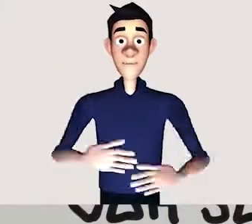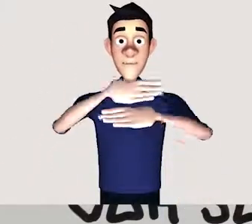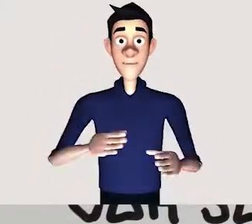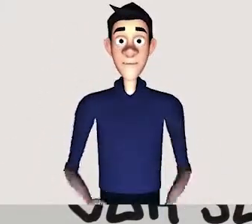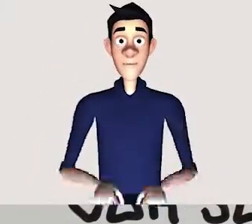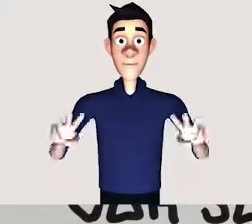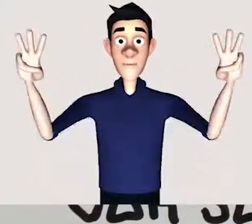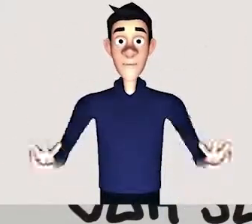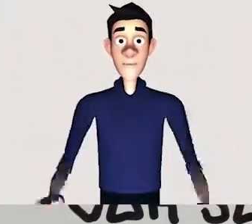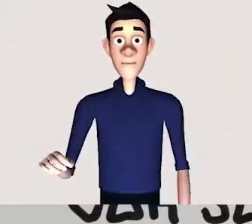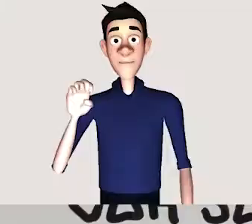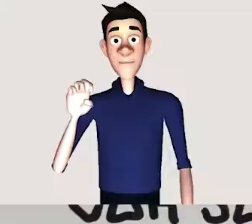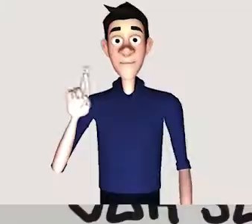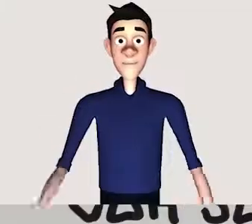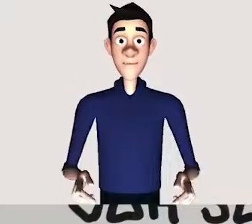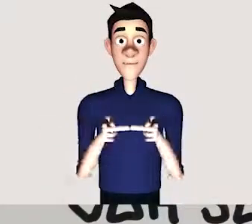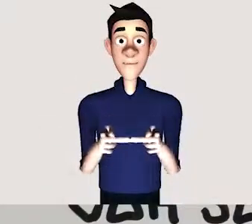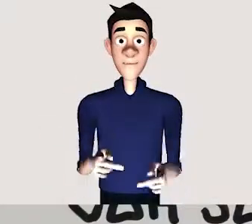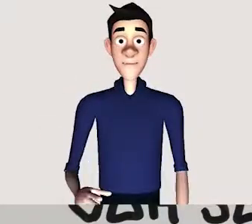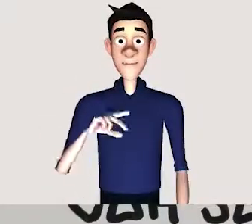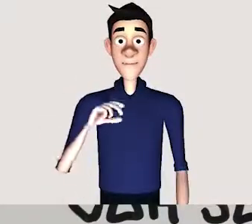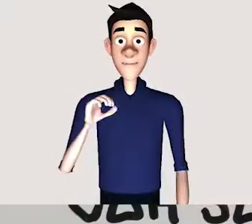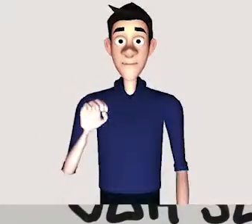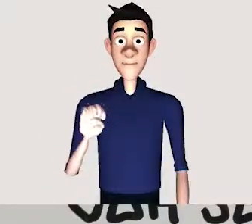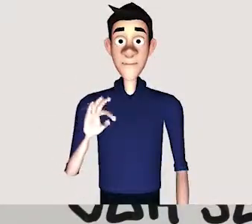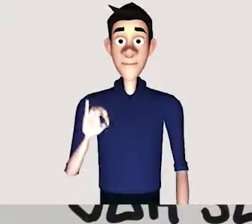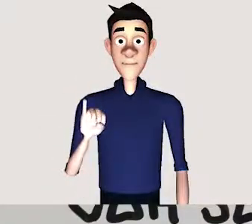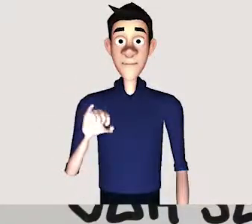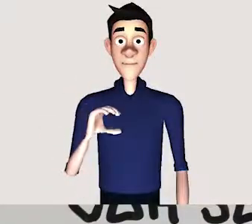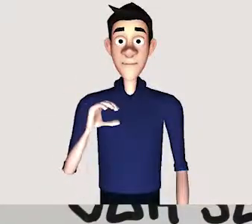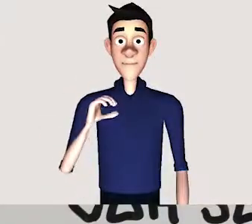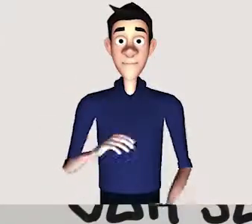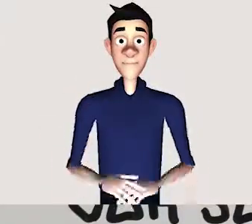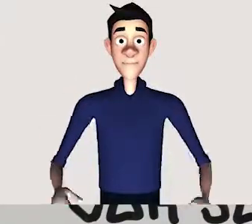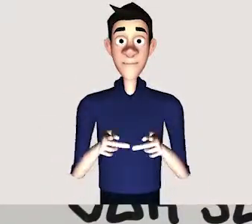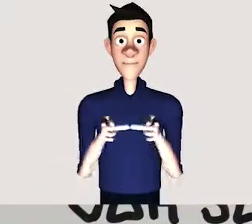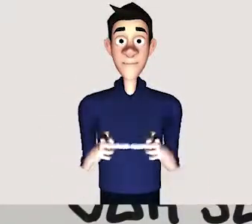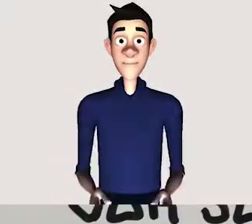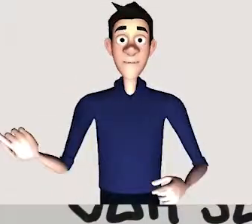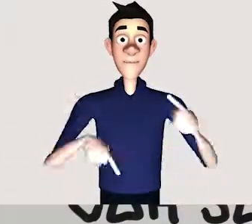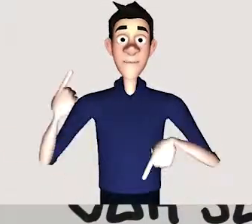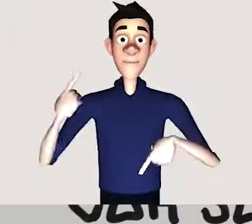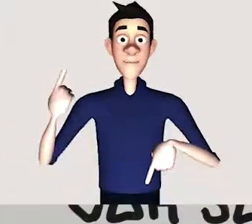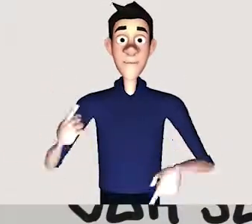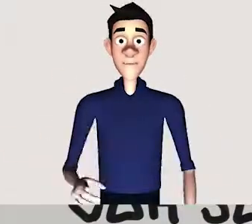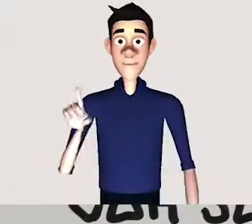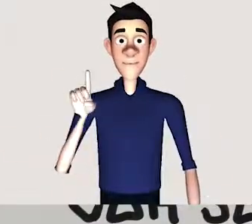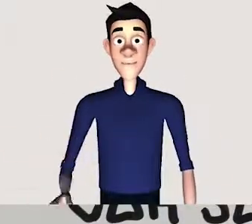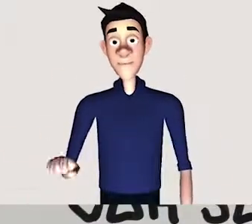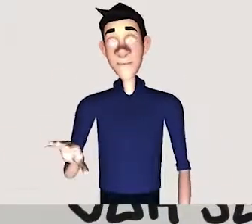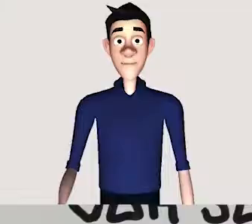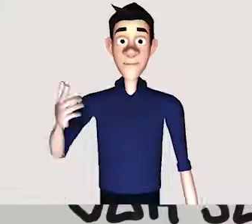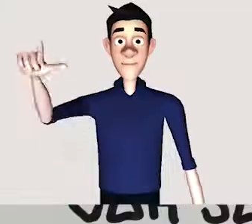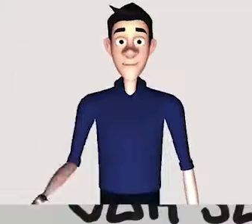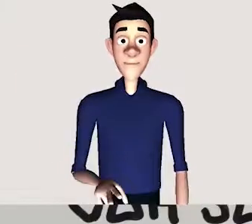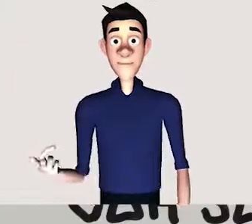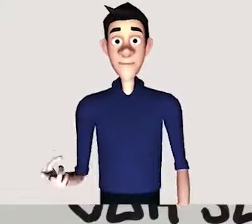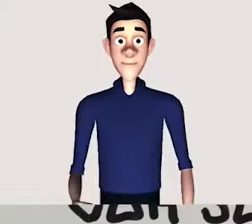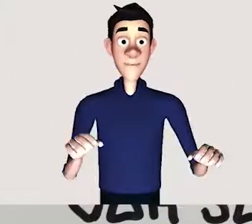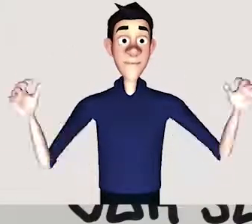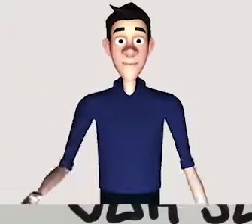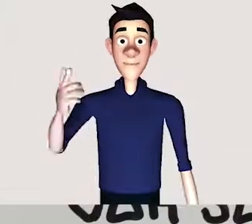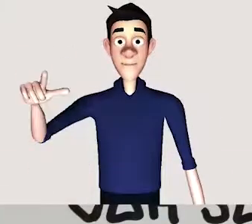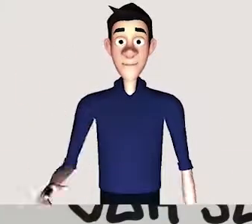Então, dentro desse, vamos dizer, desse quadro, né, onde nós podemos